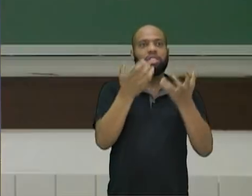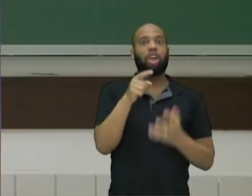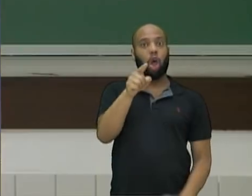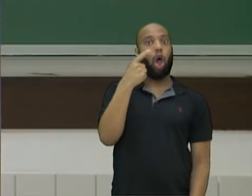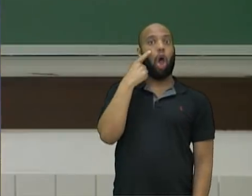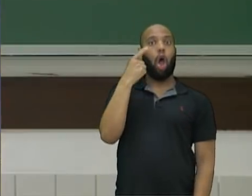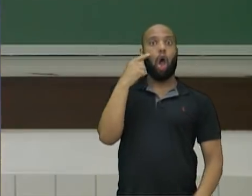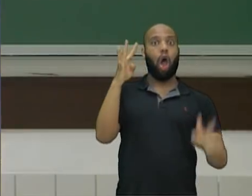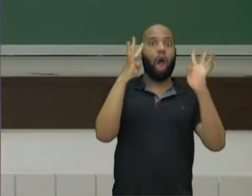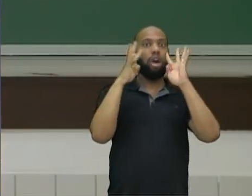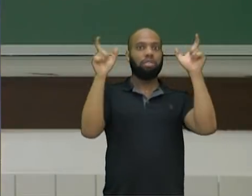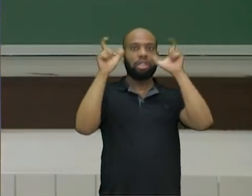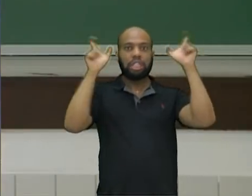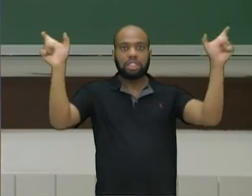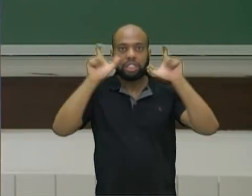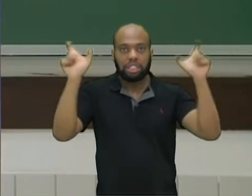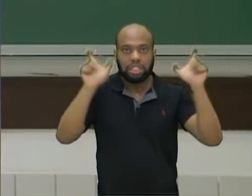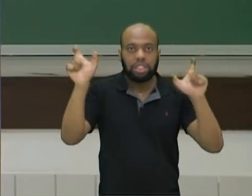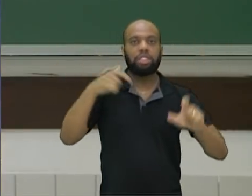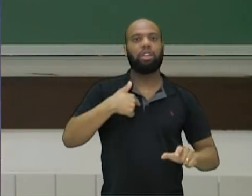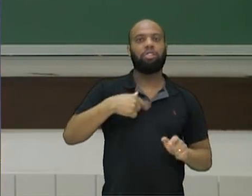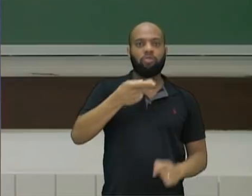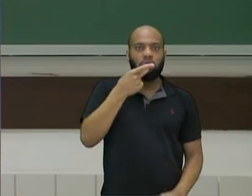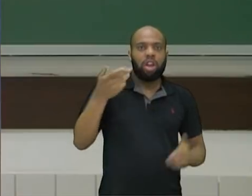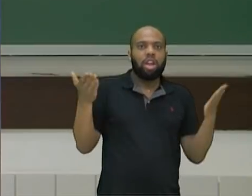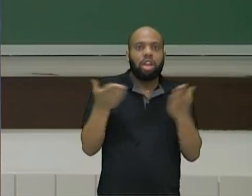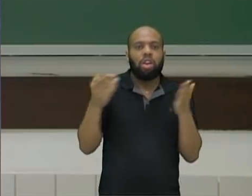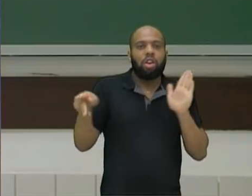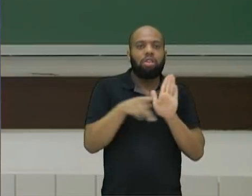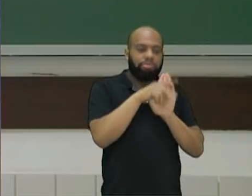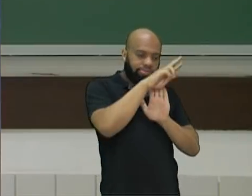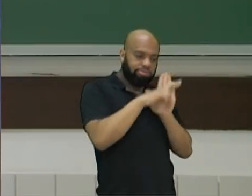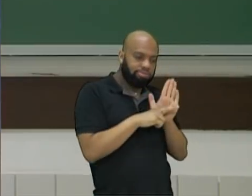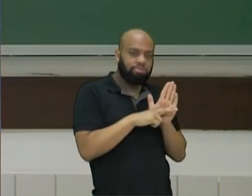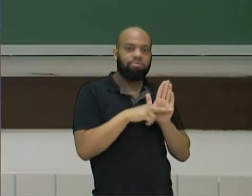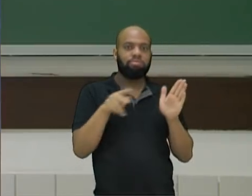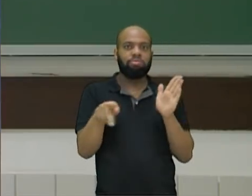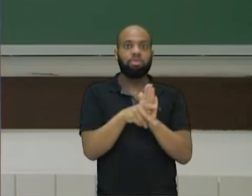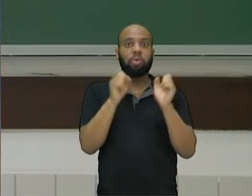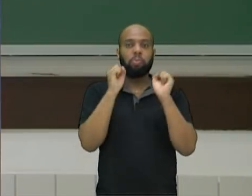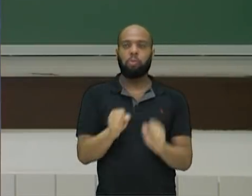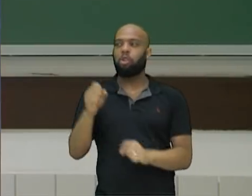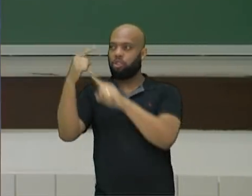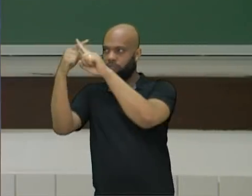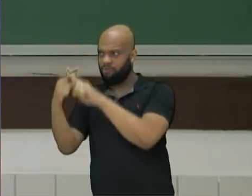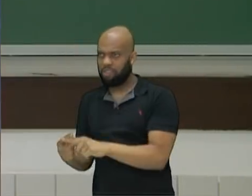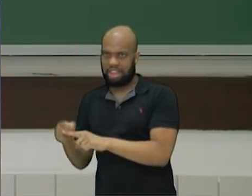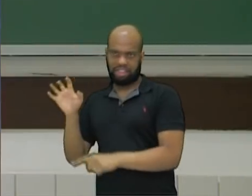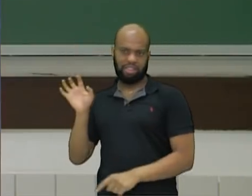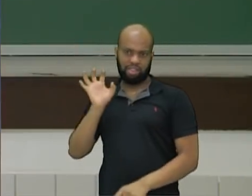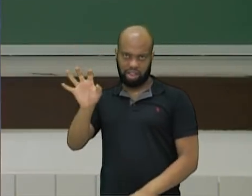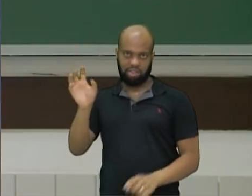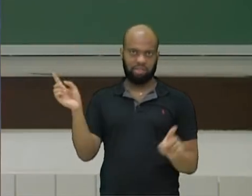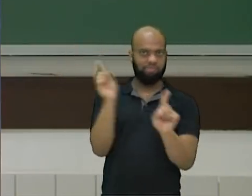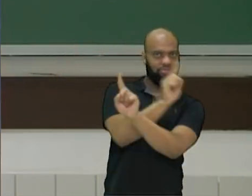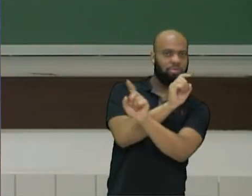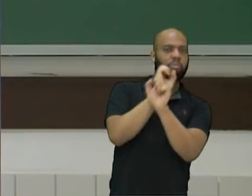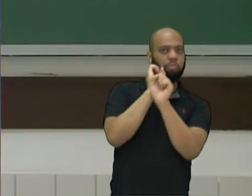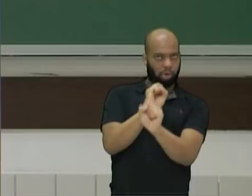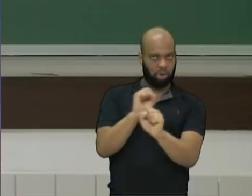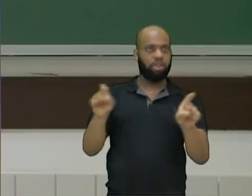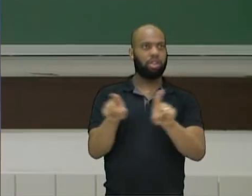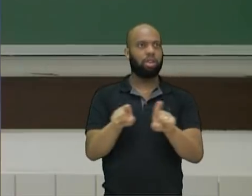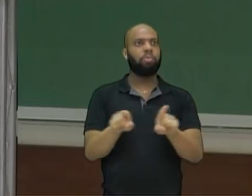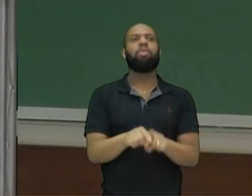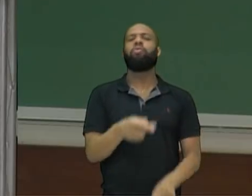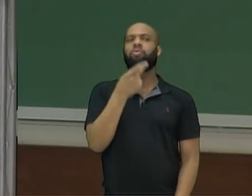atenção de vocês aqui do que eu acabei de falar da propriedade comutativa. Quando eu multipliquei o x pelo 3, muitos vão